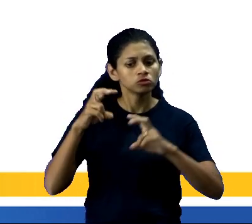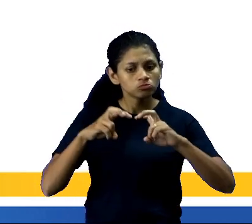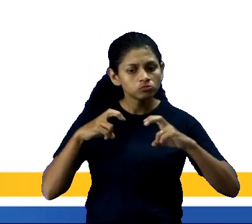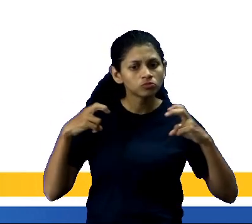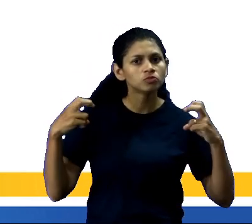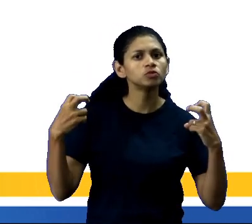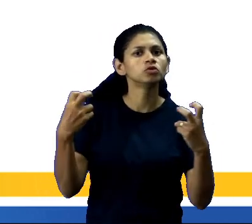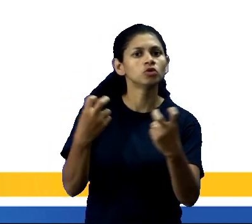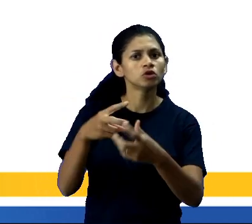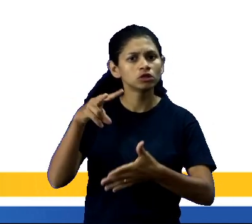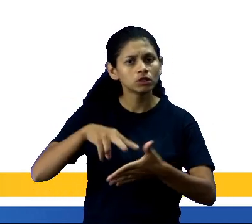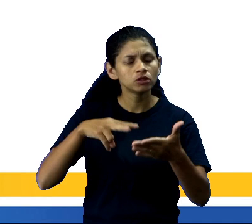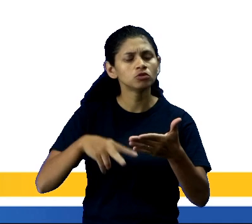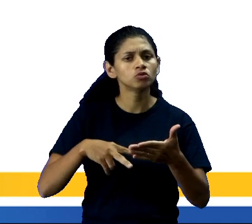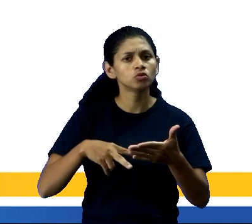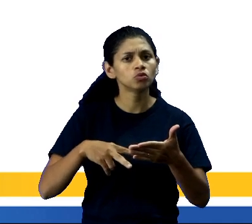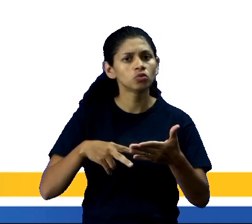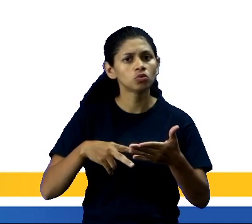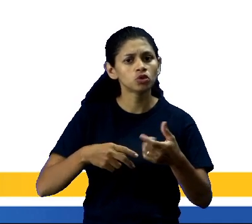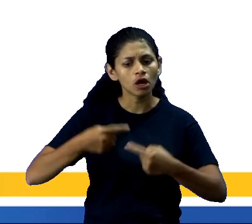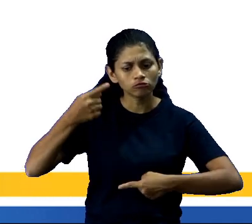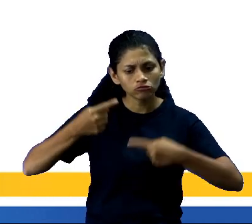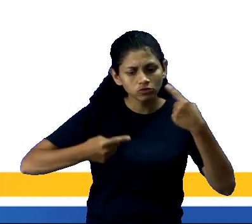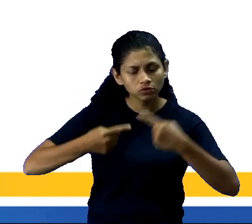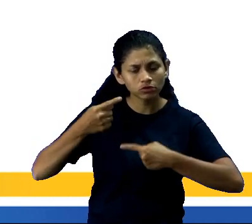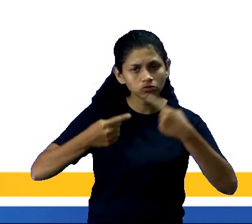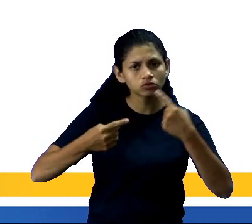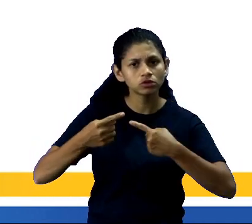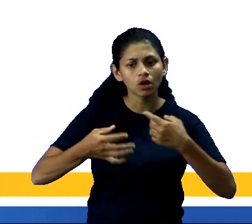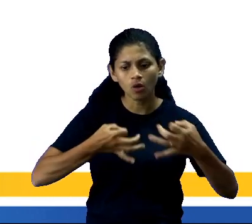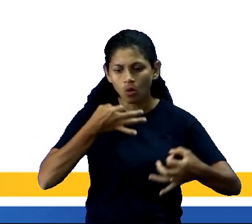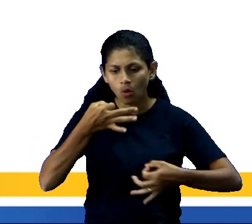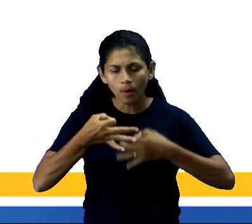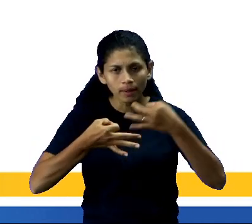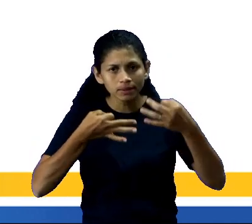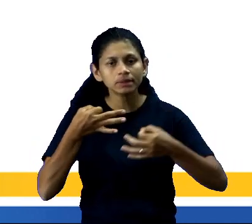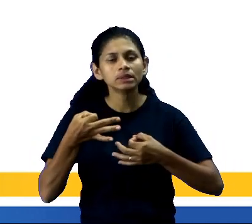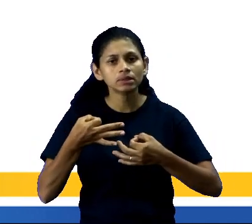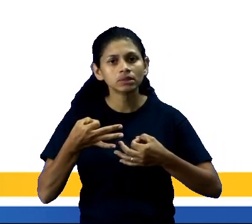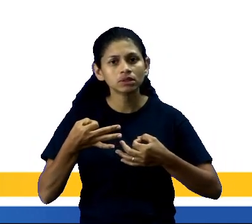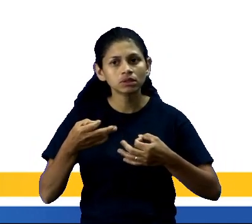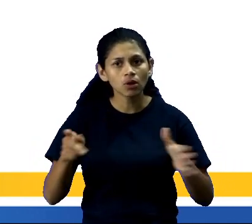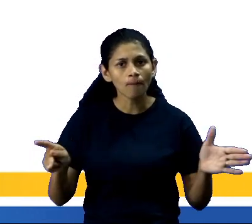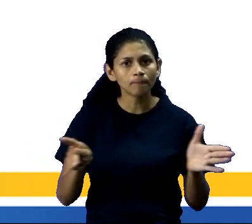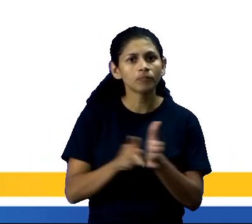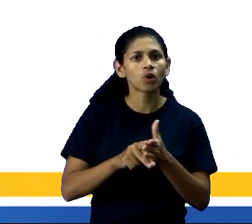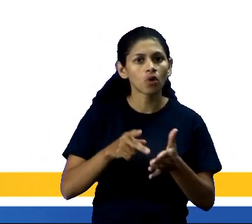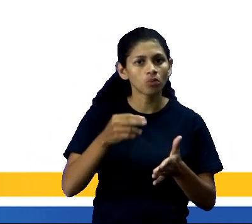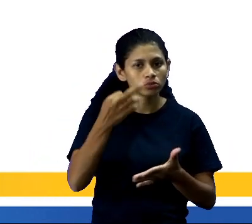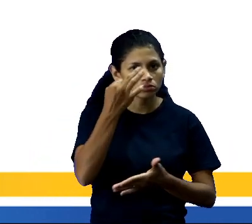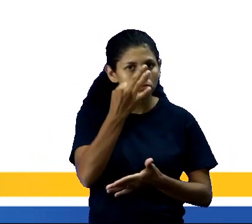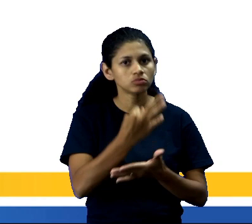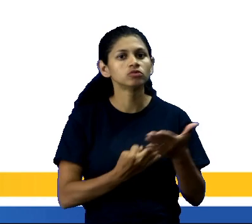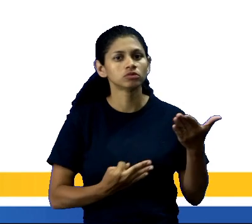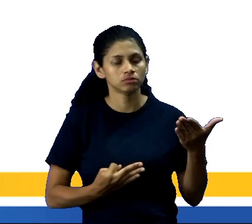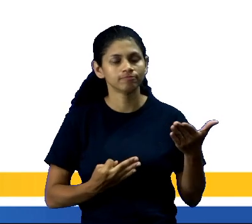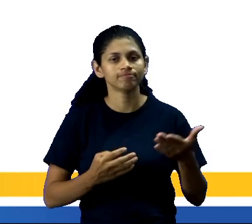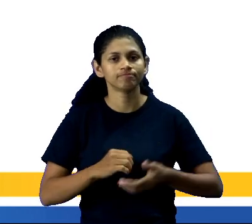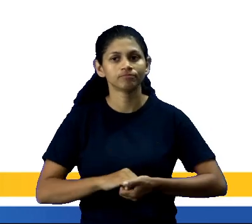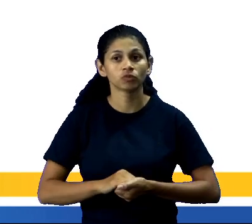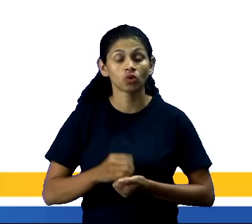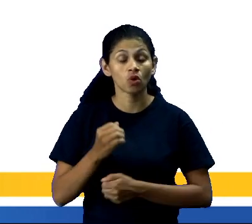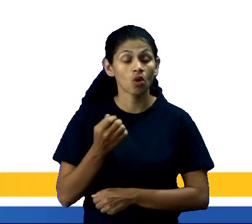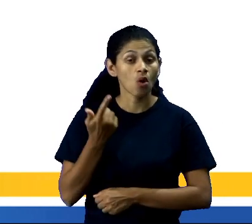leitura, quanto a discussão a respeito do texto. Olha só, gente, outra maneira de compartilhar uma leitura é